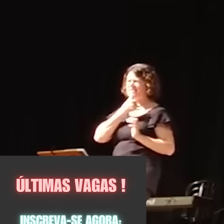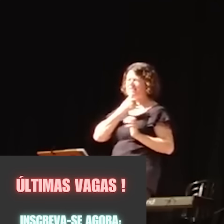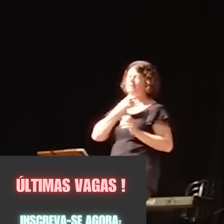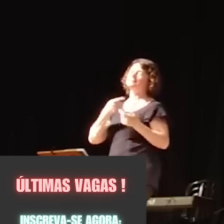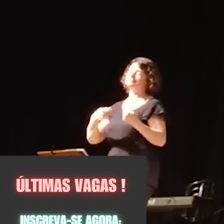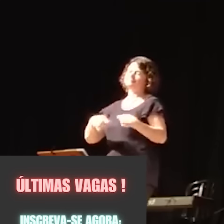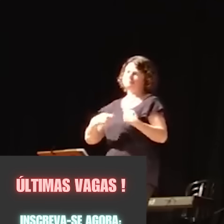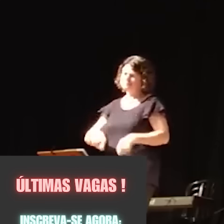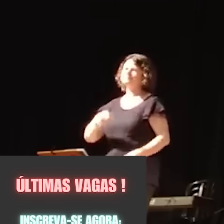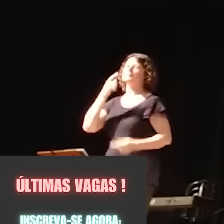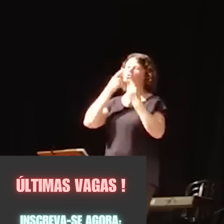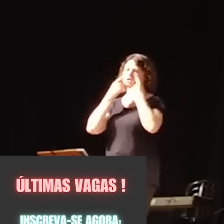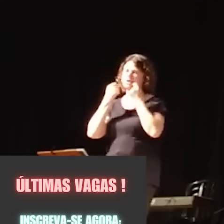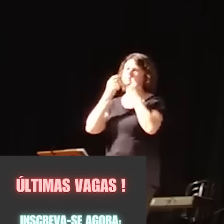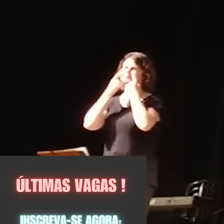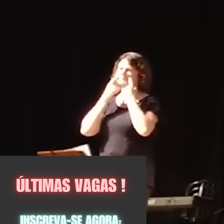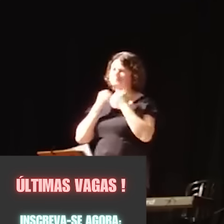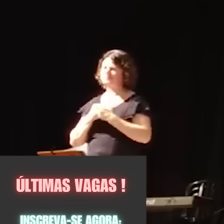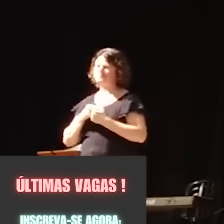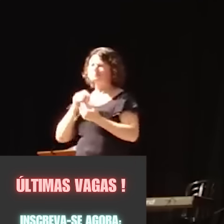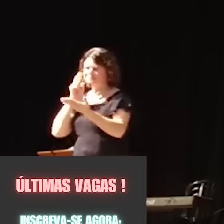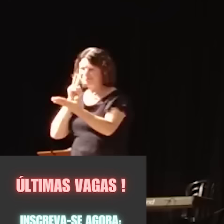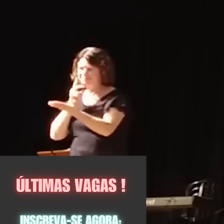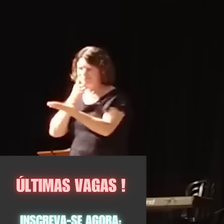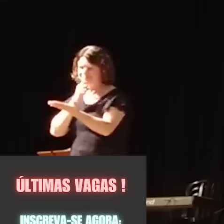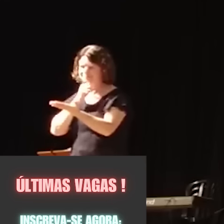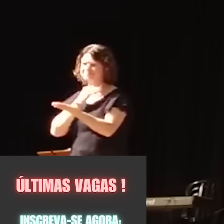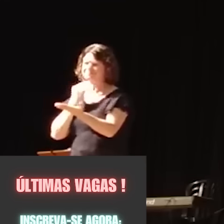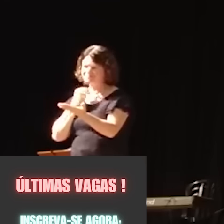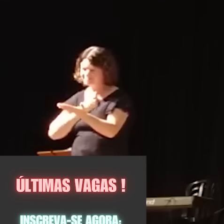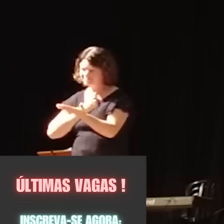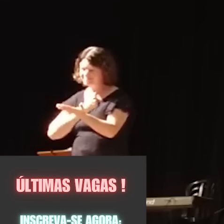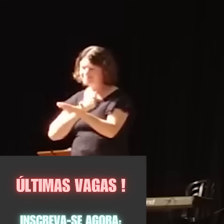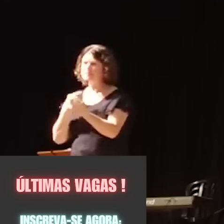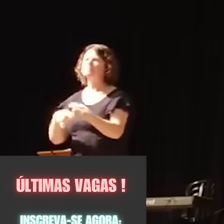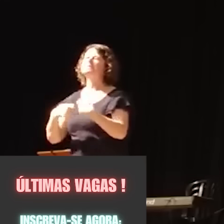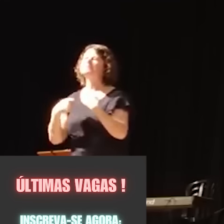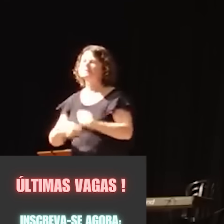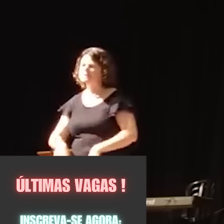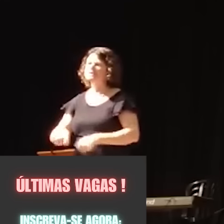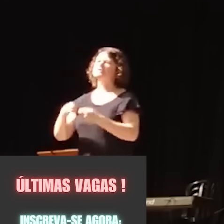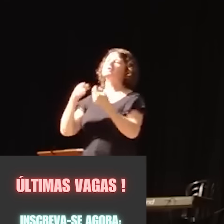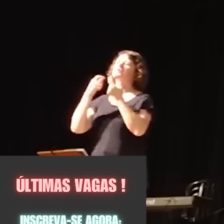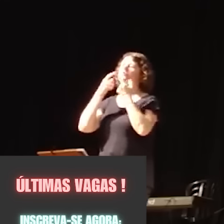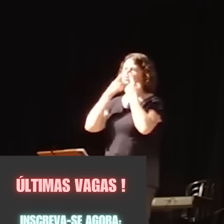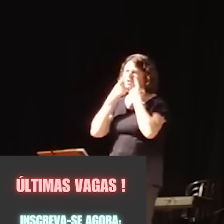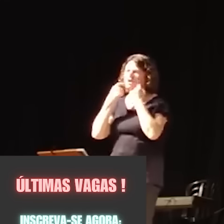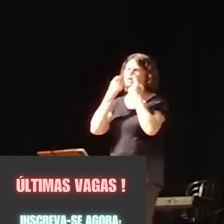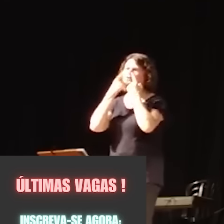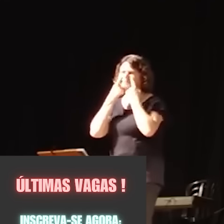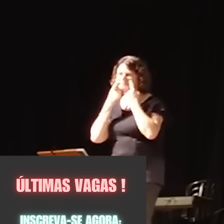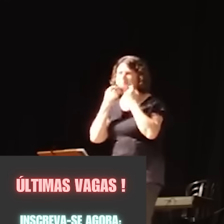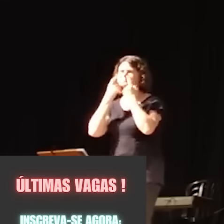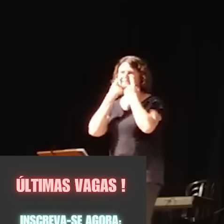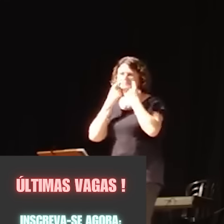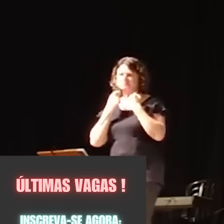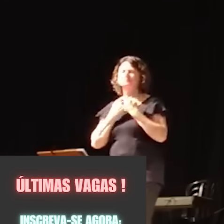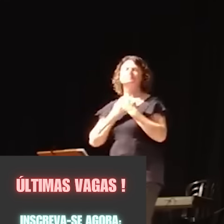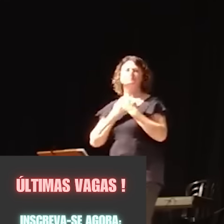chorar e Jesus ele chora também no capítulo de João diante da tumba do seu amigo